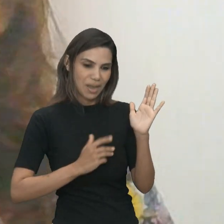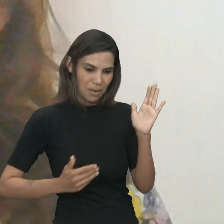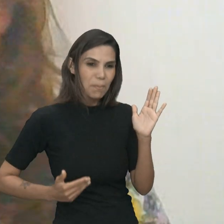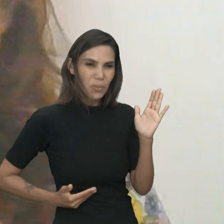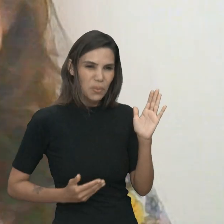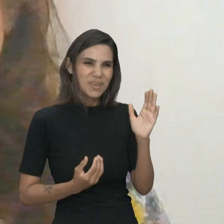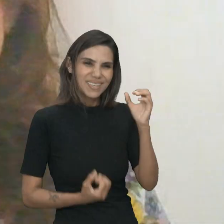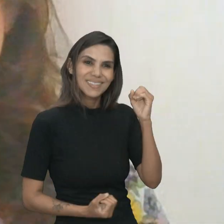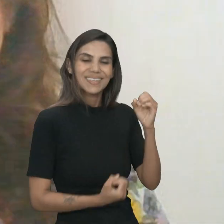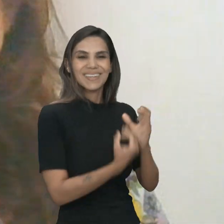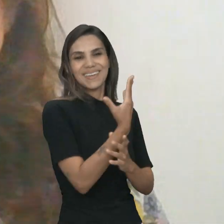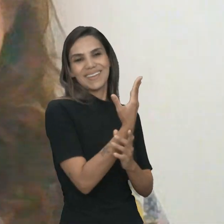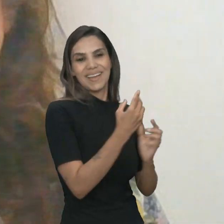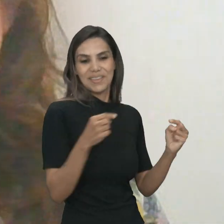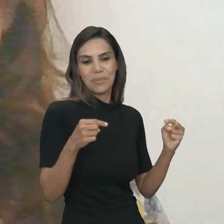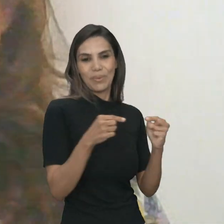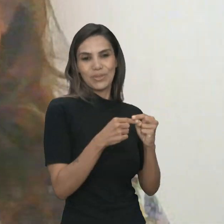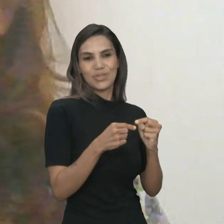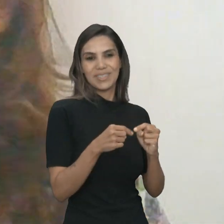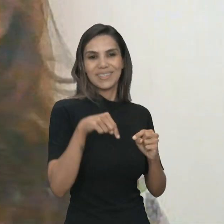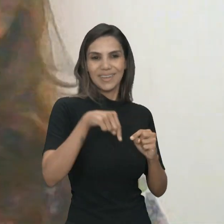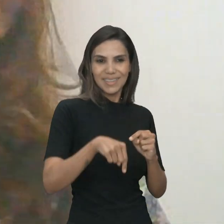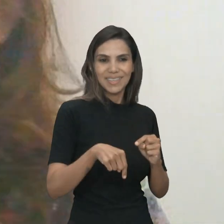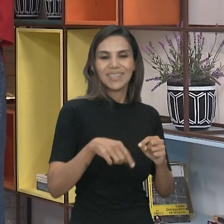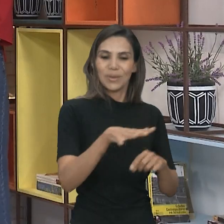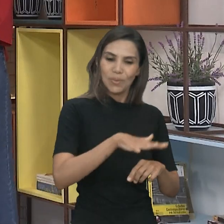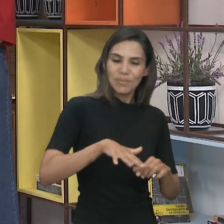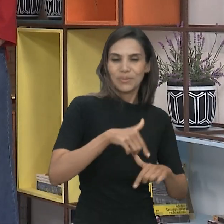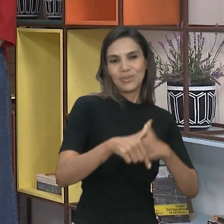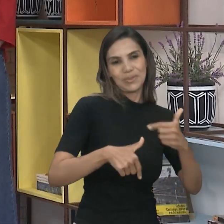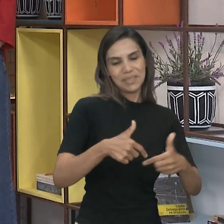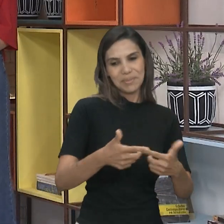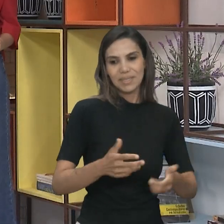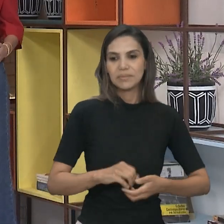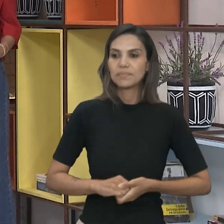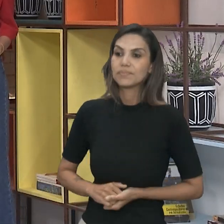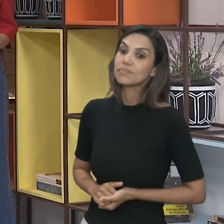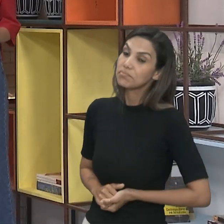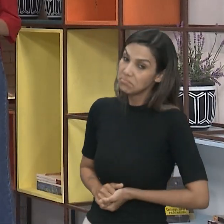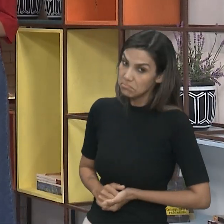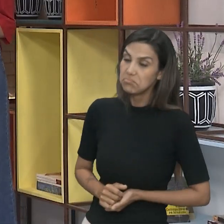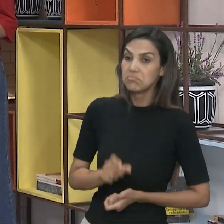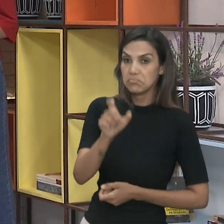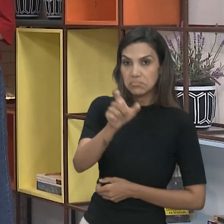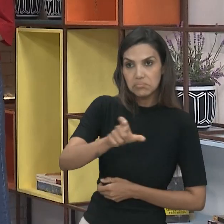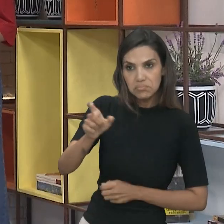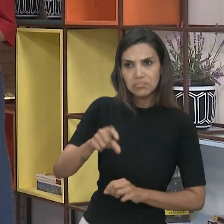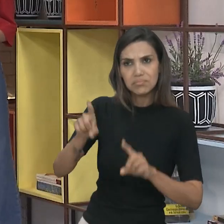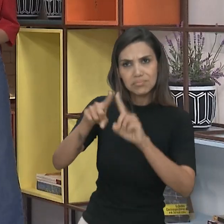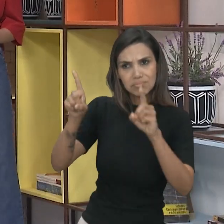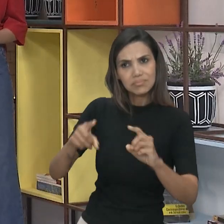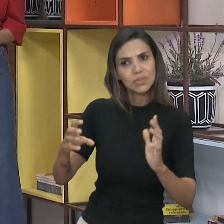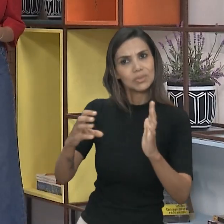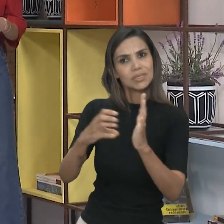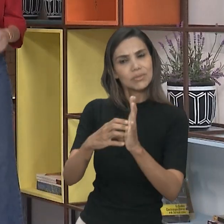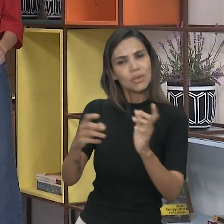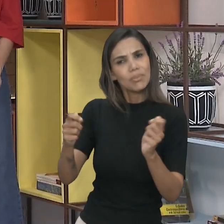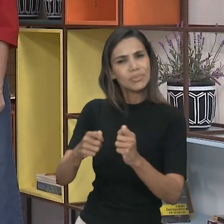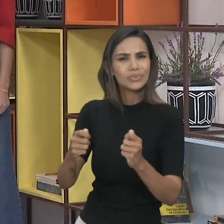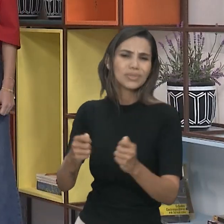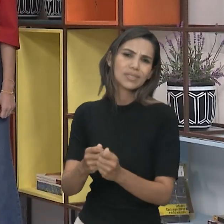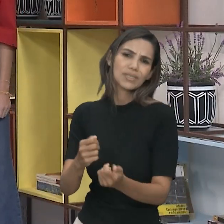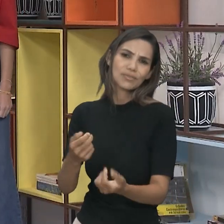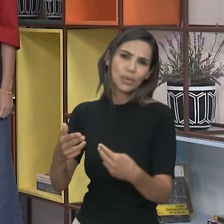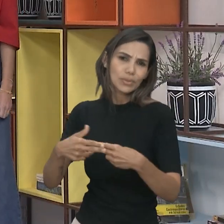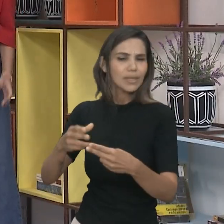nosso Realmente. caso. É um direito, assim, do servidor que ele pode utilizar e é para a saúde do próprio servidor. Eu queria agradecer